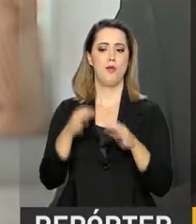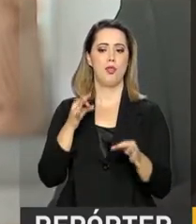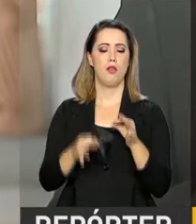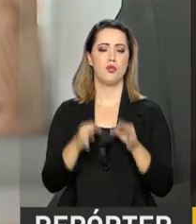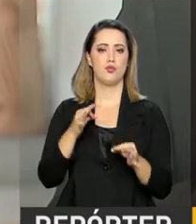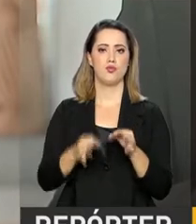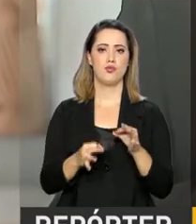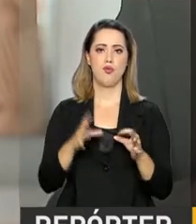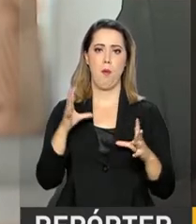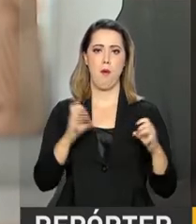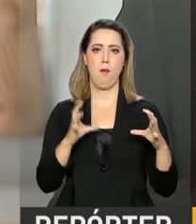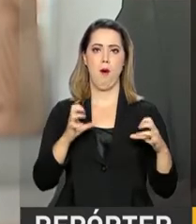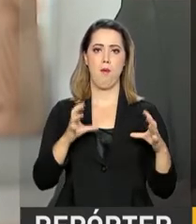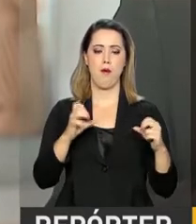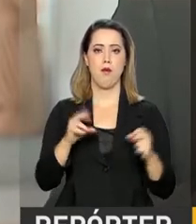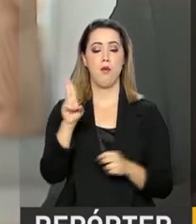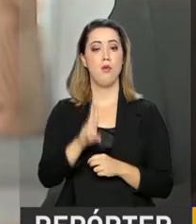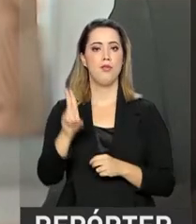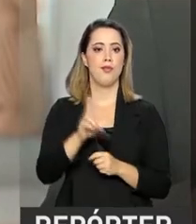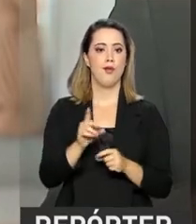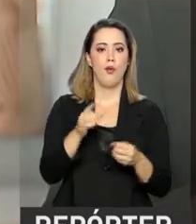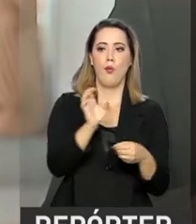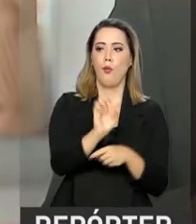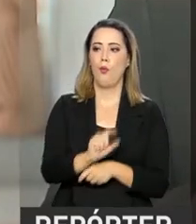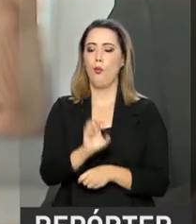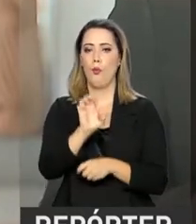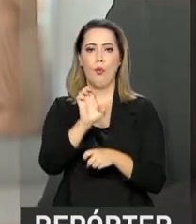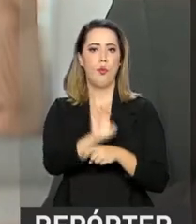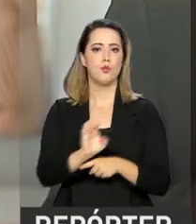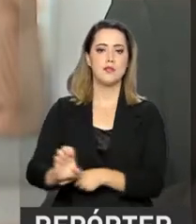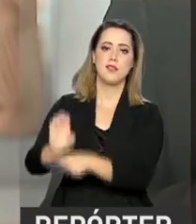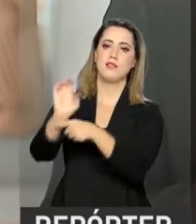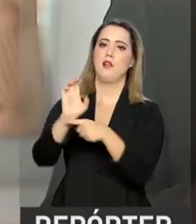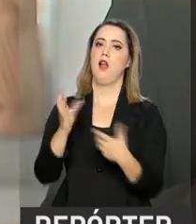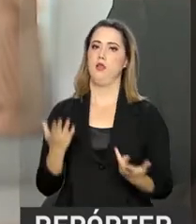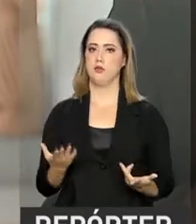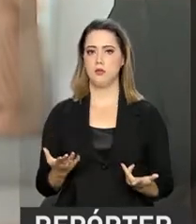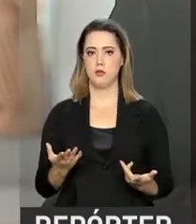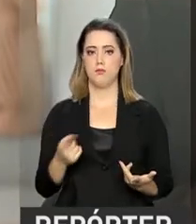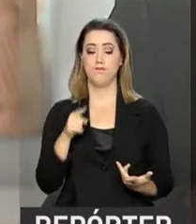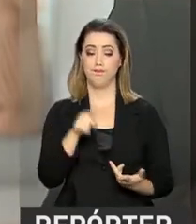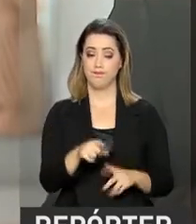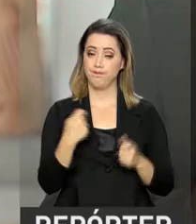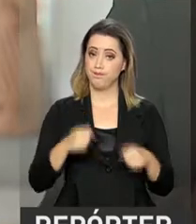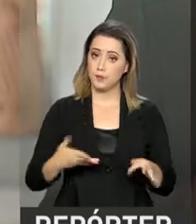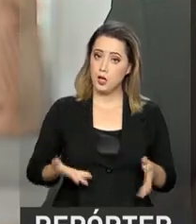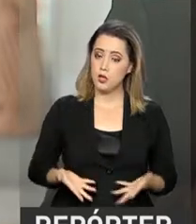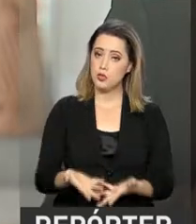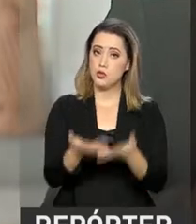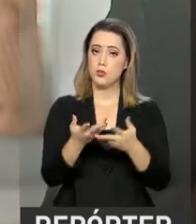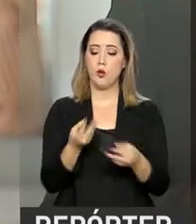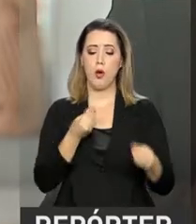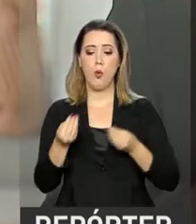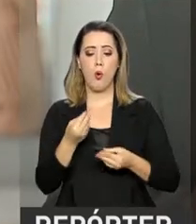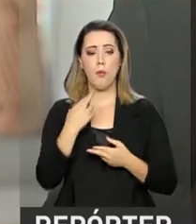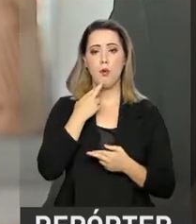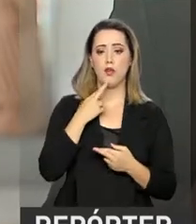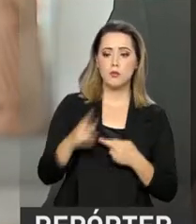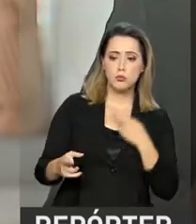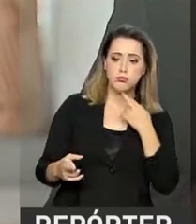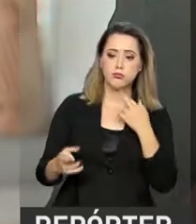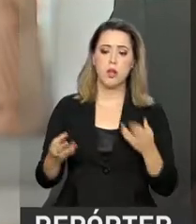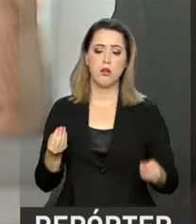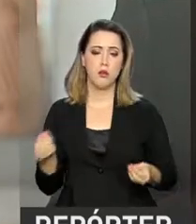união e as 27 unidades da federação a idéia é estimular a solução desses conflitos por